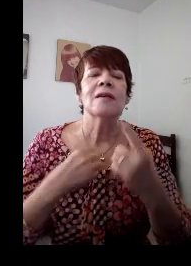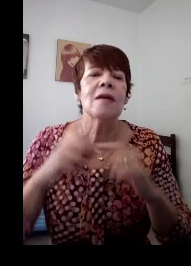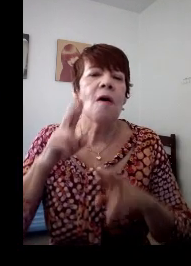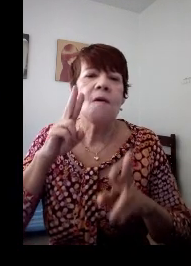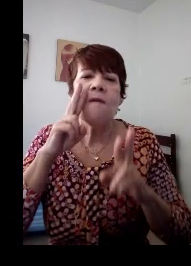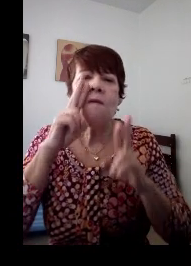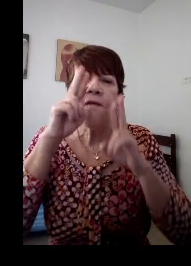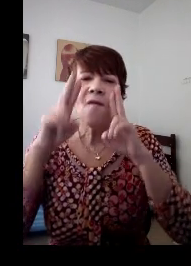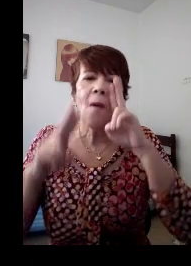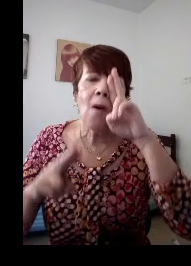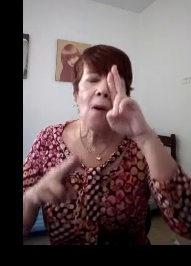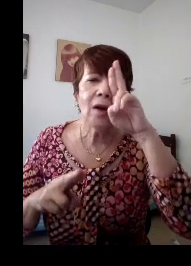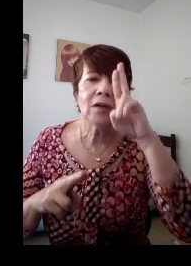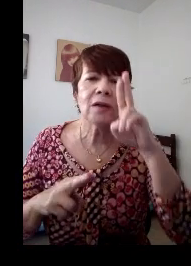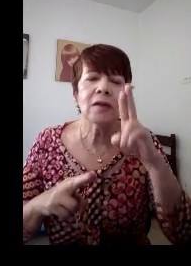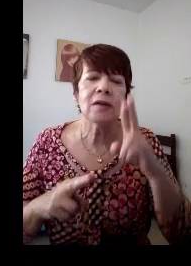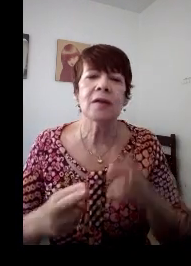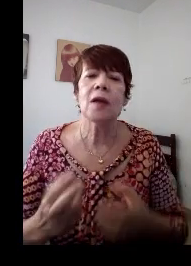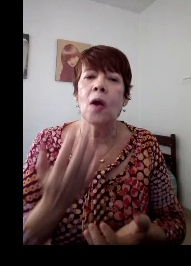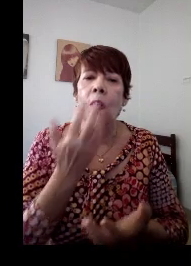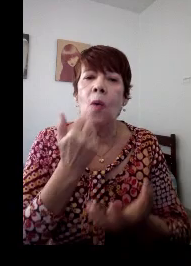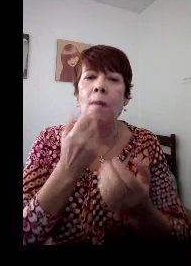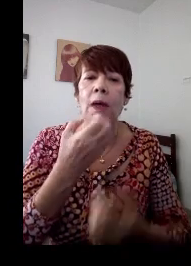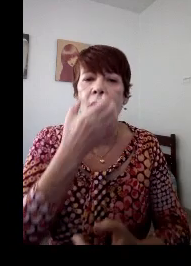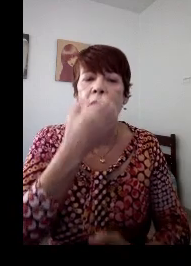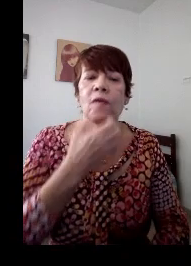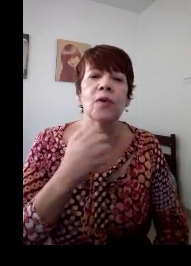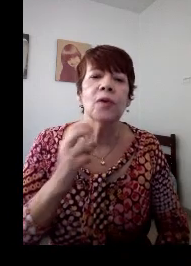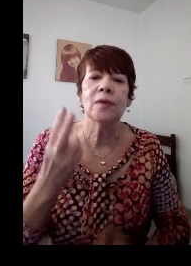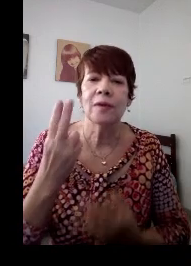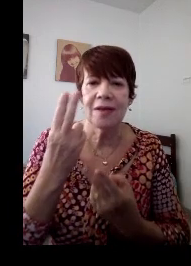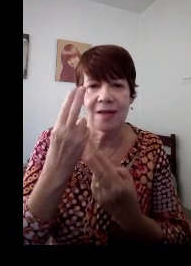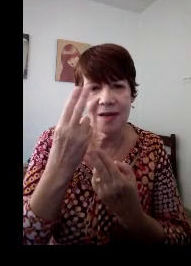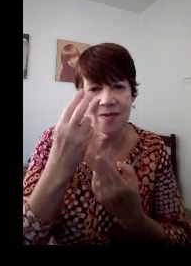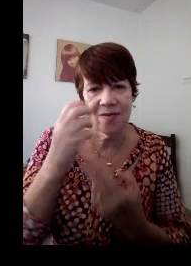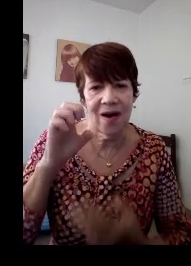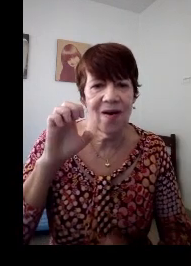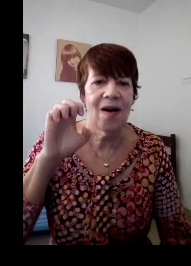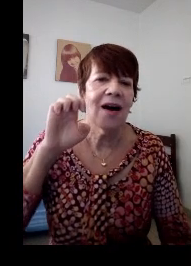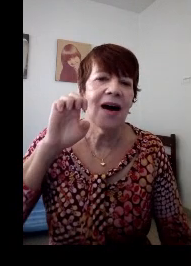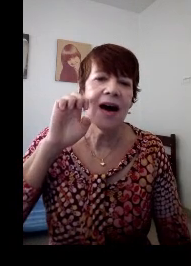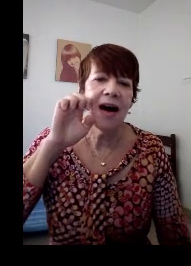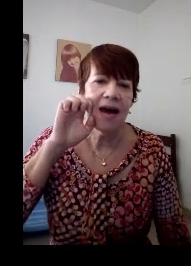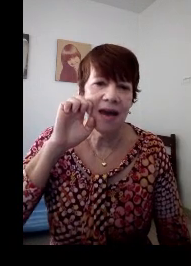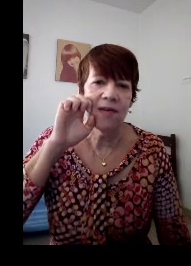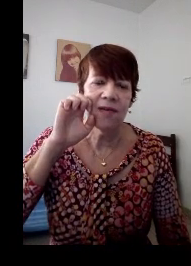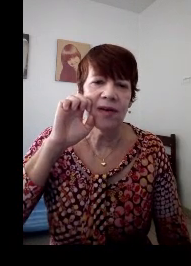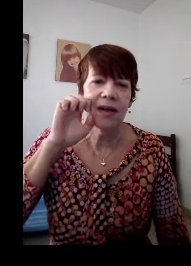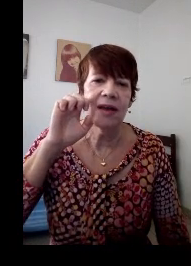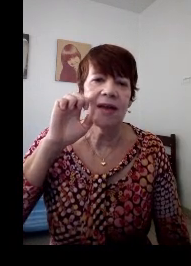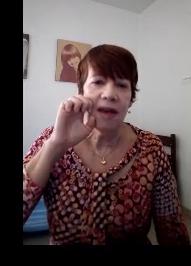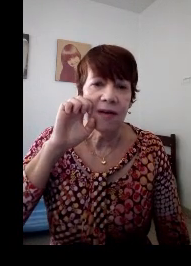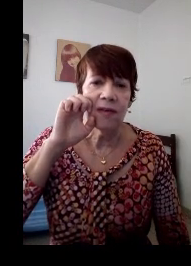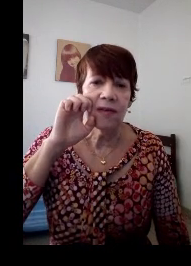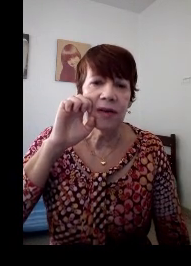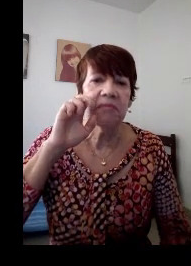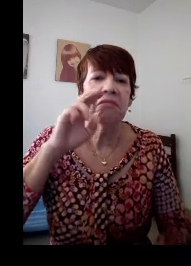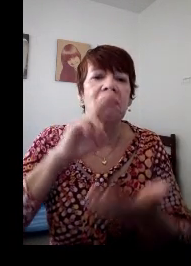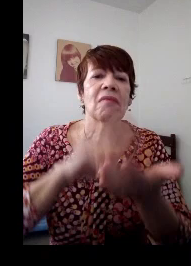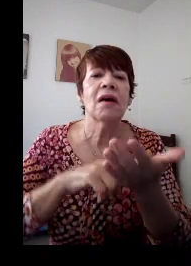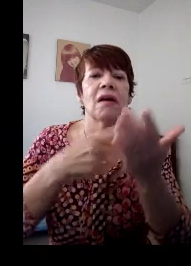maçã, como Eva fez, não foi? Eva cedeu à tentação? Eva cedeu à